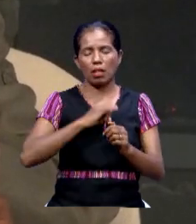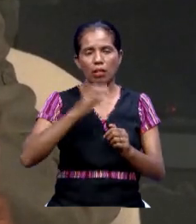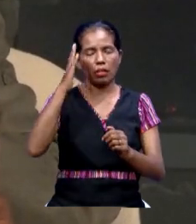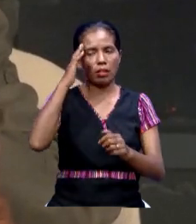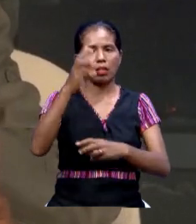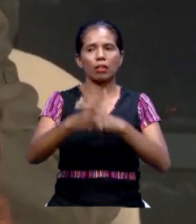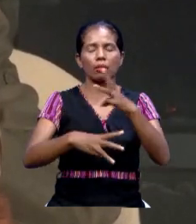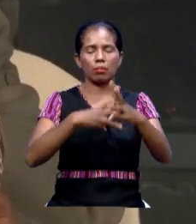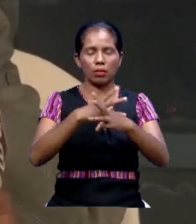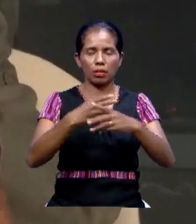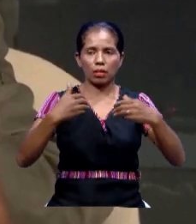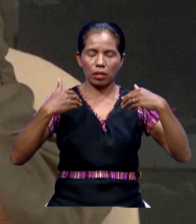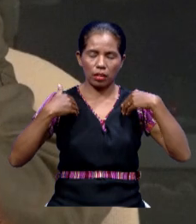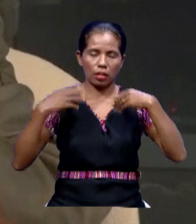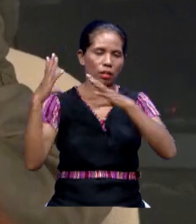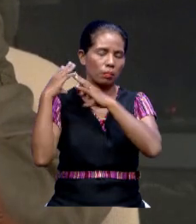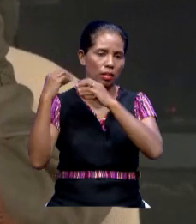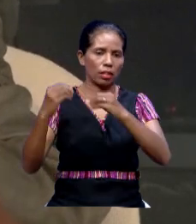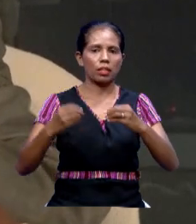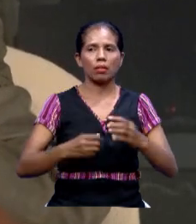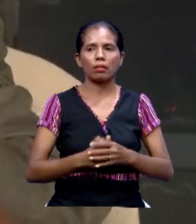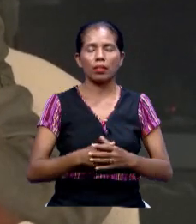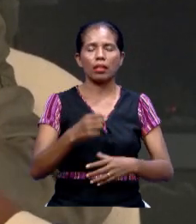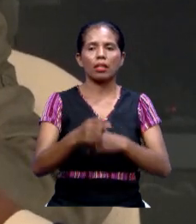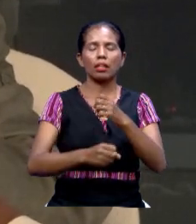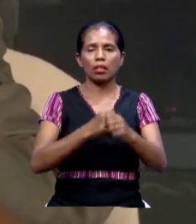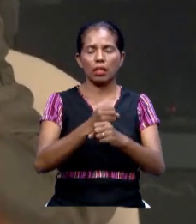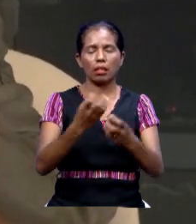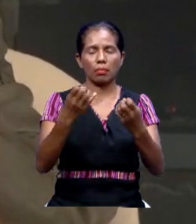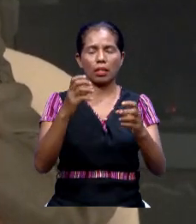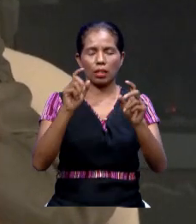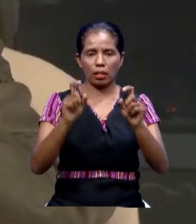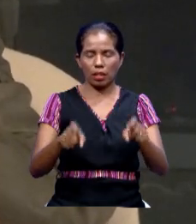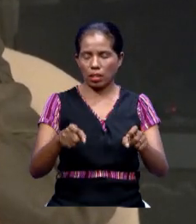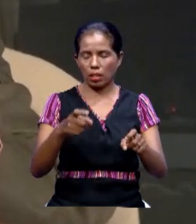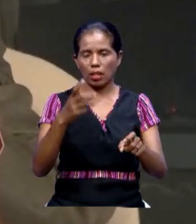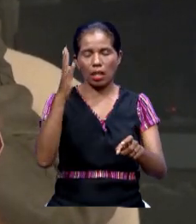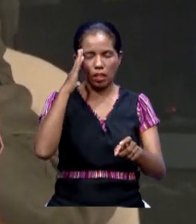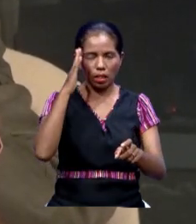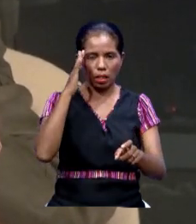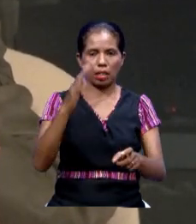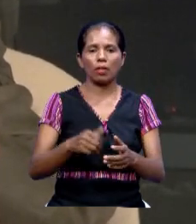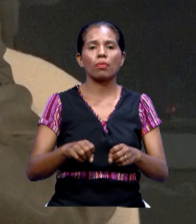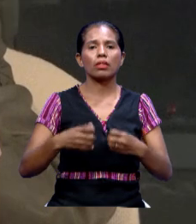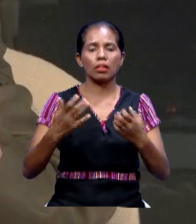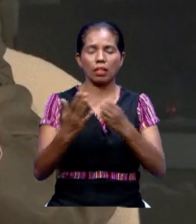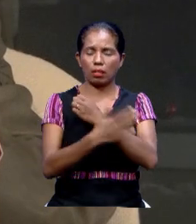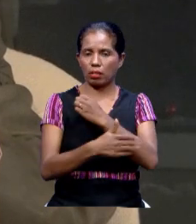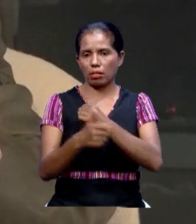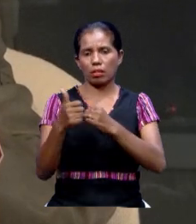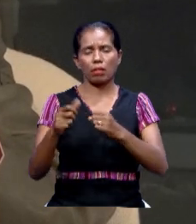e a experiência, também obrigação do Nino, tinha logo que ir a Elio, tem que conhecer do Nino,